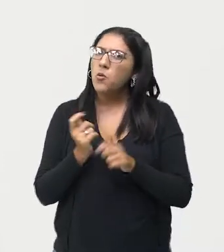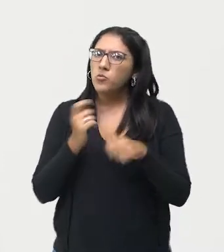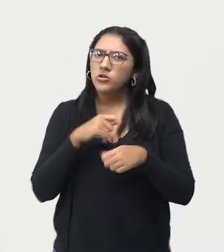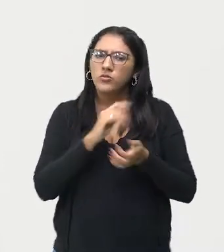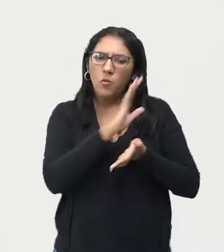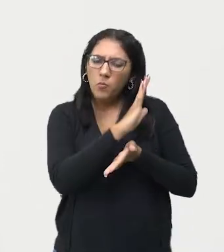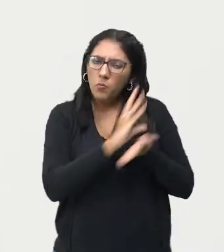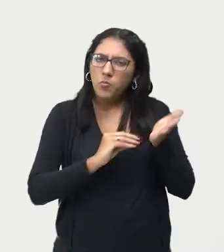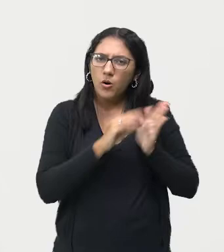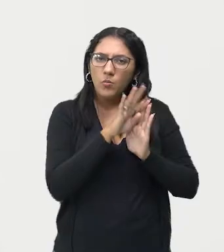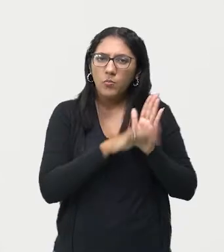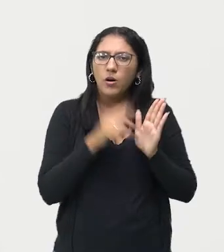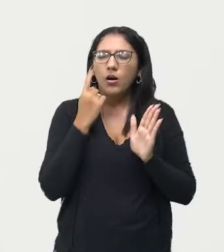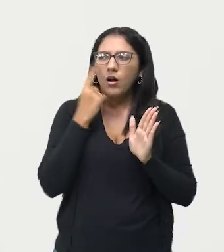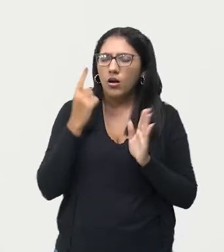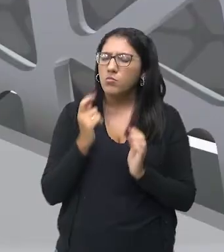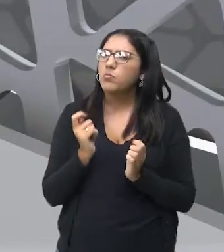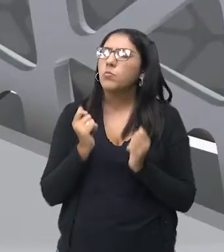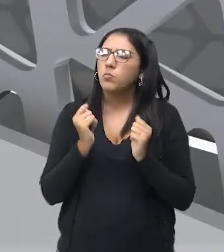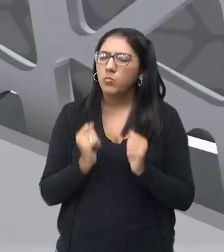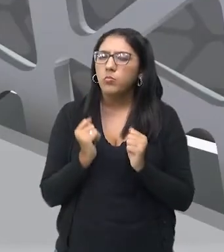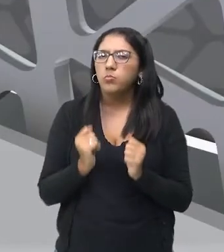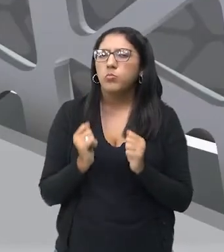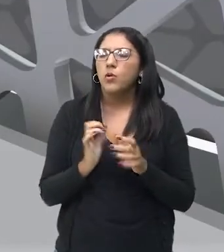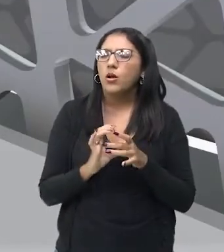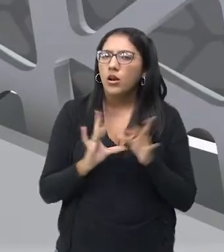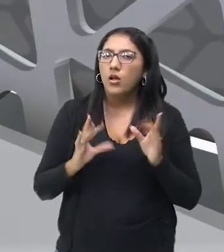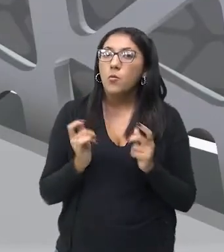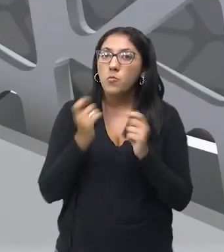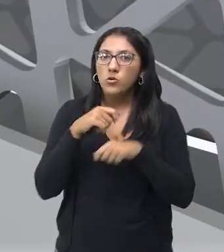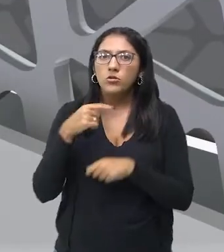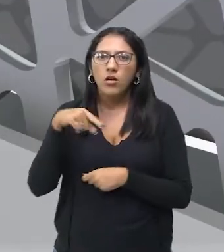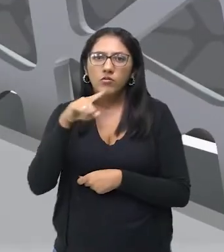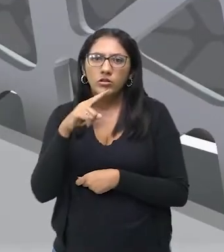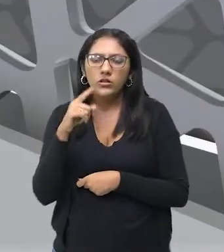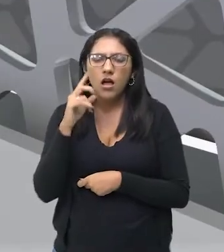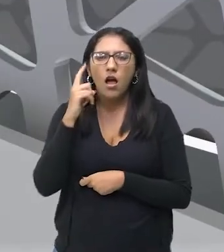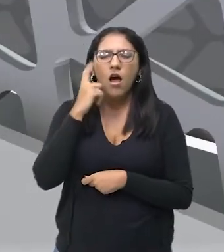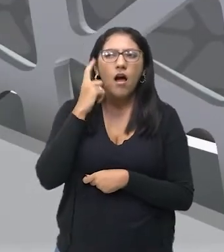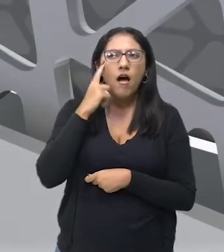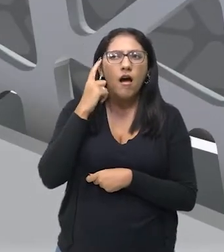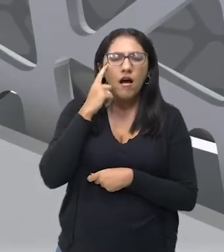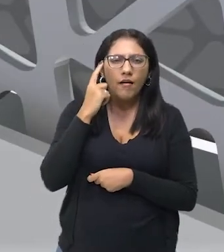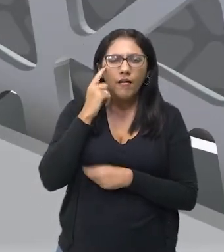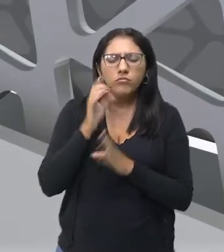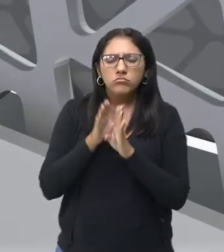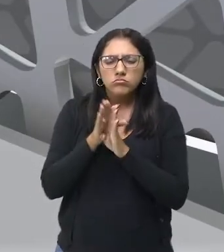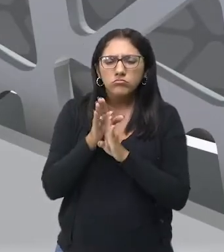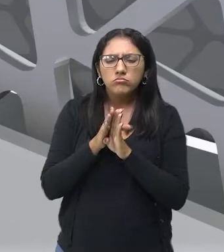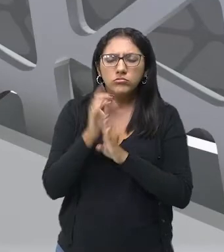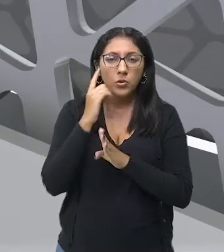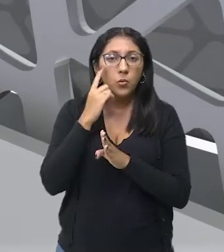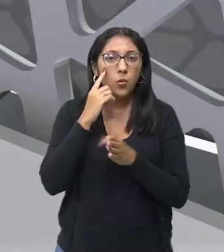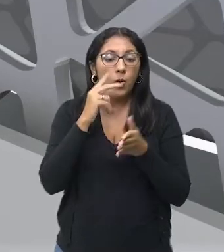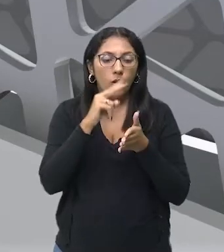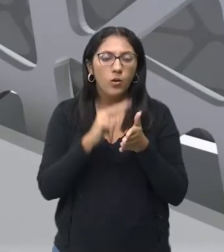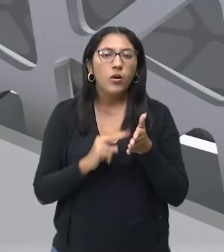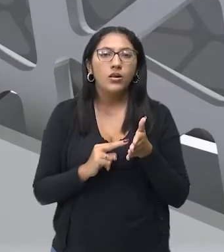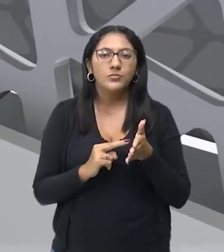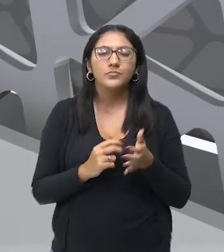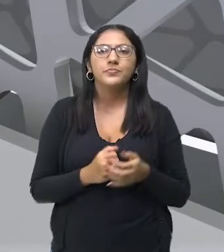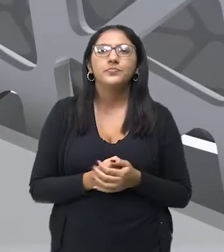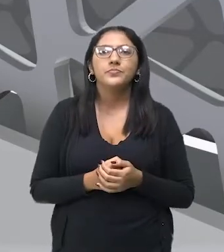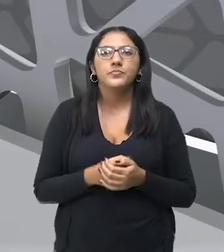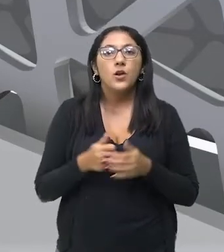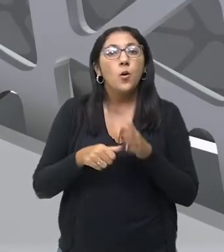caderno, fiquem à vontade. E aí, isso vai nos ajudar a guiar, a partir de agora, a leitura que vamos fazer, tá bom? A